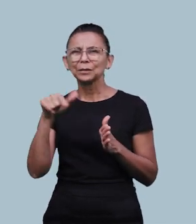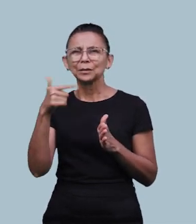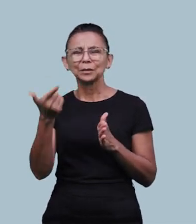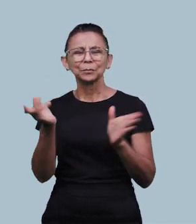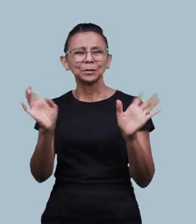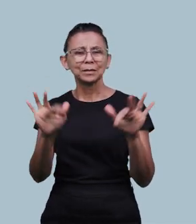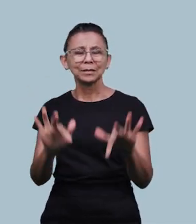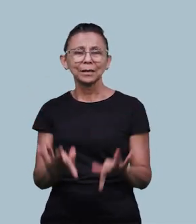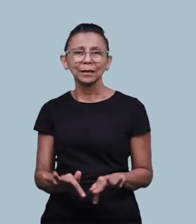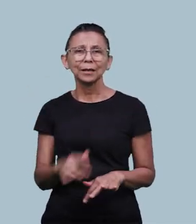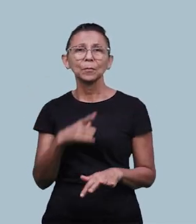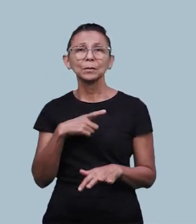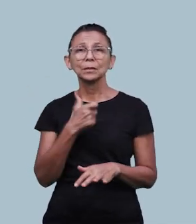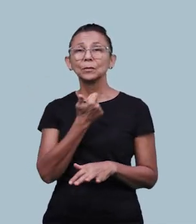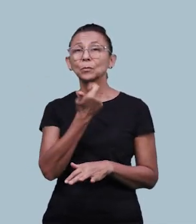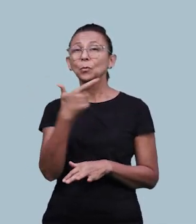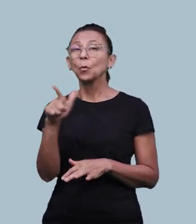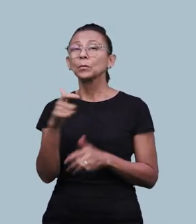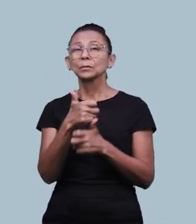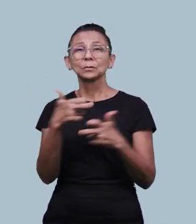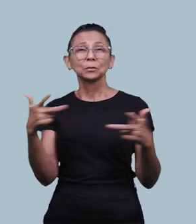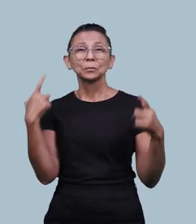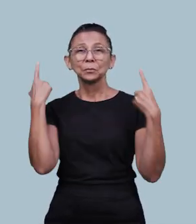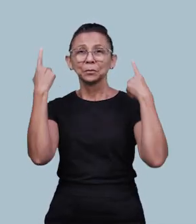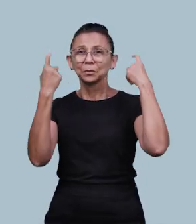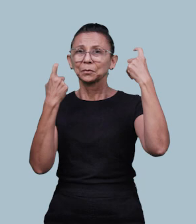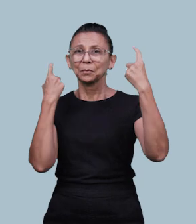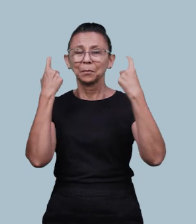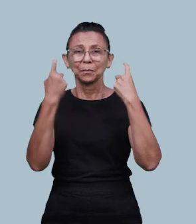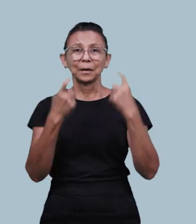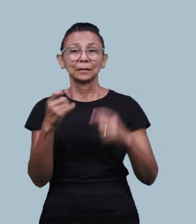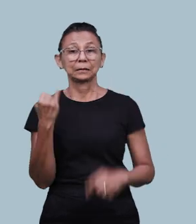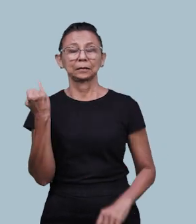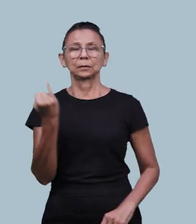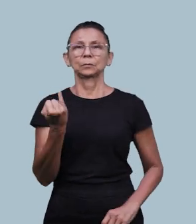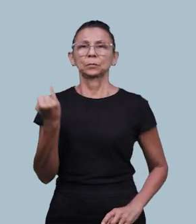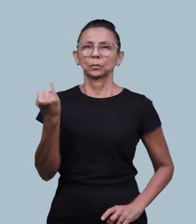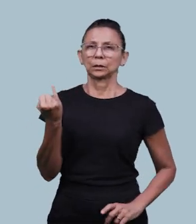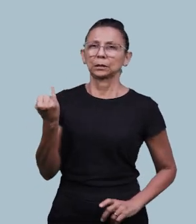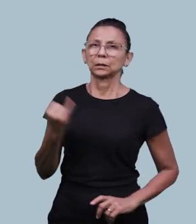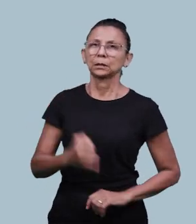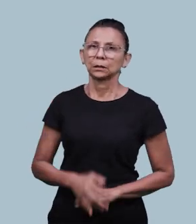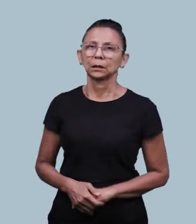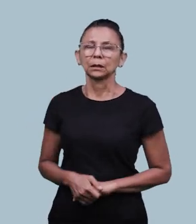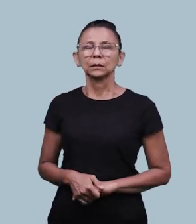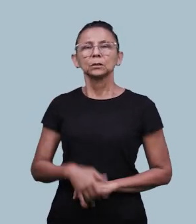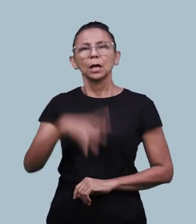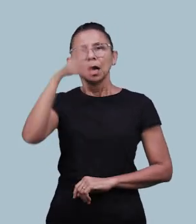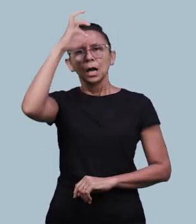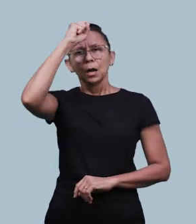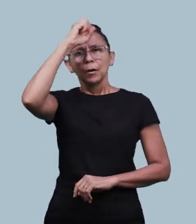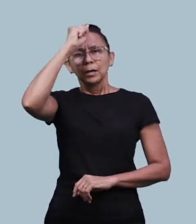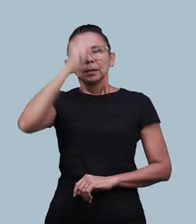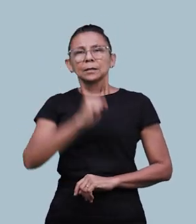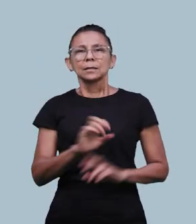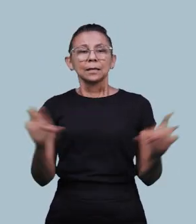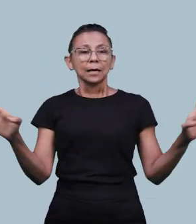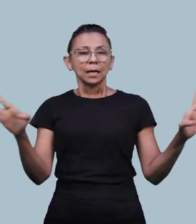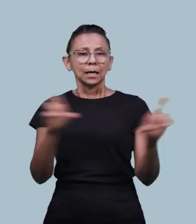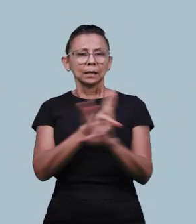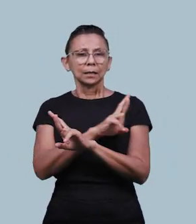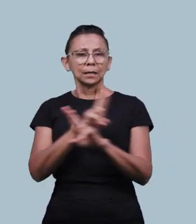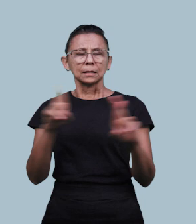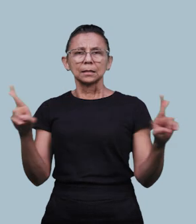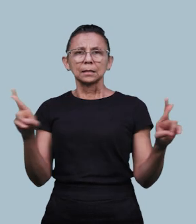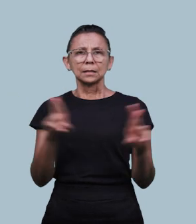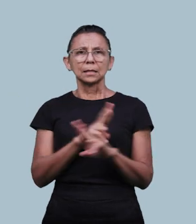tem outras coisas que você tem que se preocupar. Mas o mais importante é isso, aprender a estabelecer esse vínculo